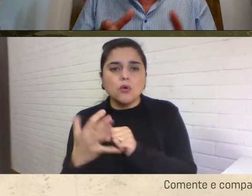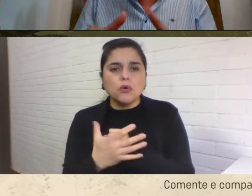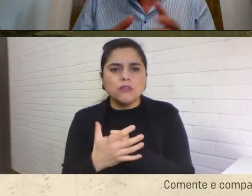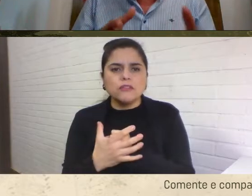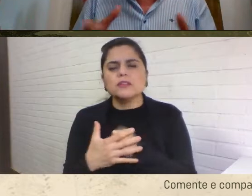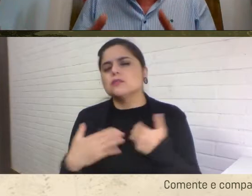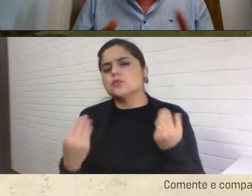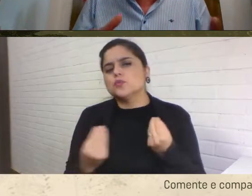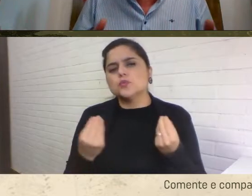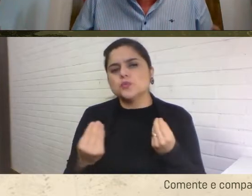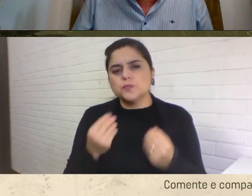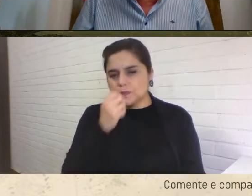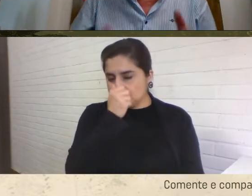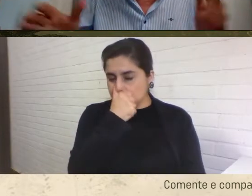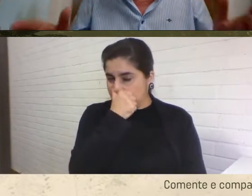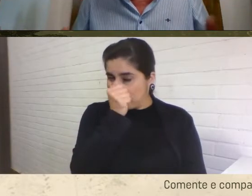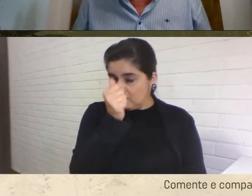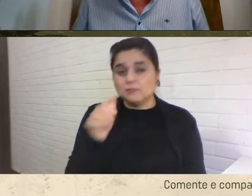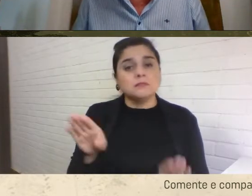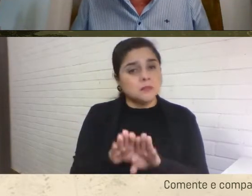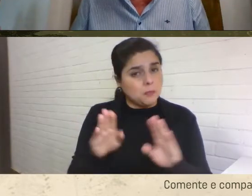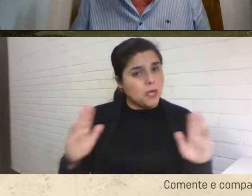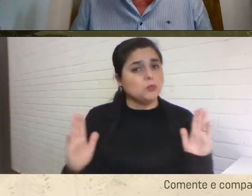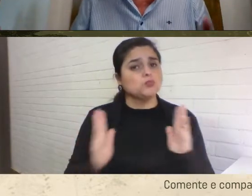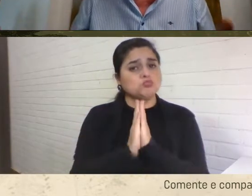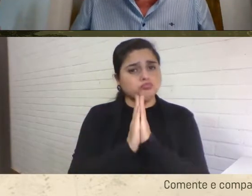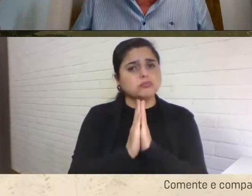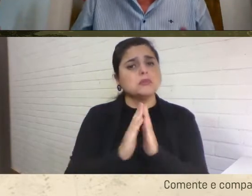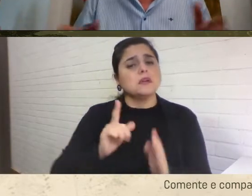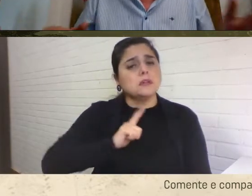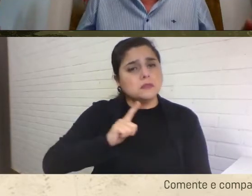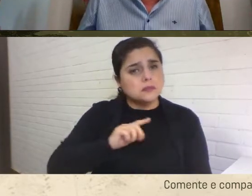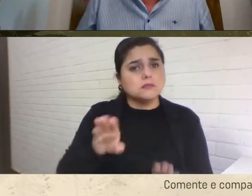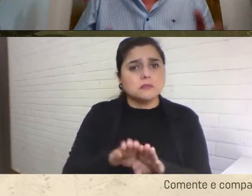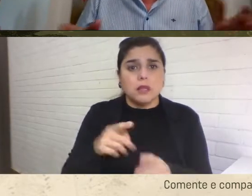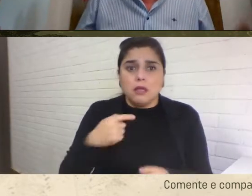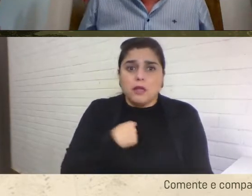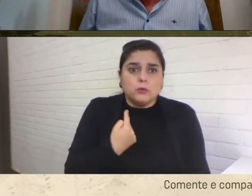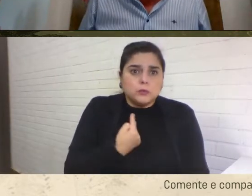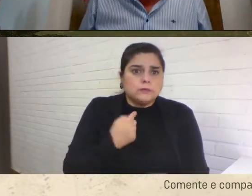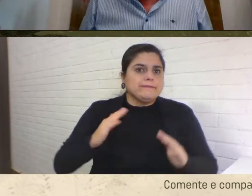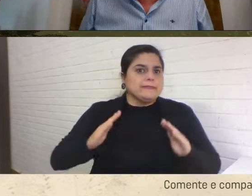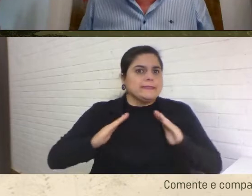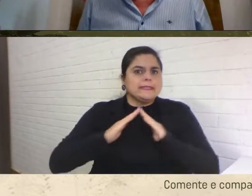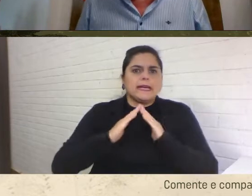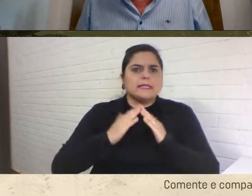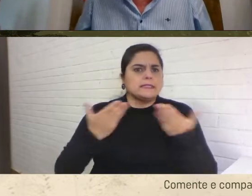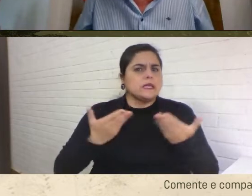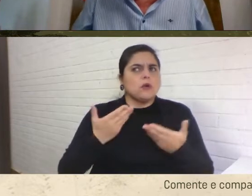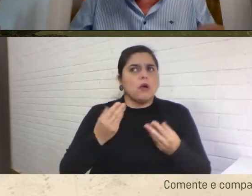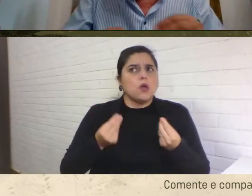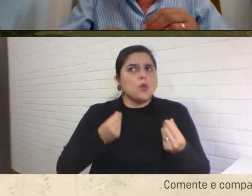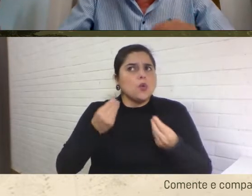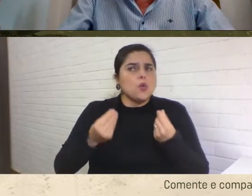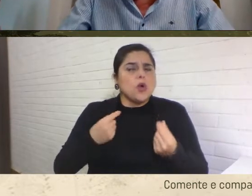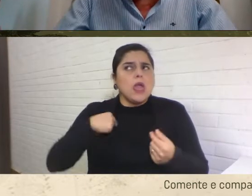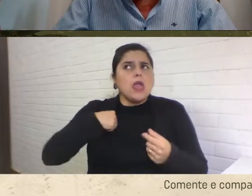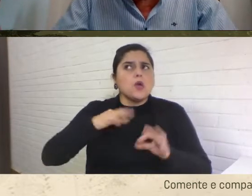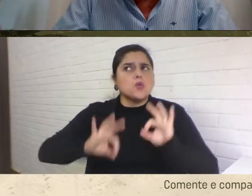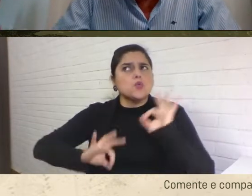Em que as pessoas são confrontadas também. Agora que estou confinado, que estou em casa, o que é que eu vou consumir, ou